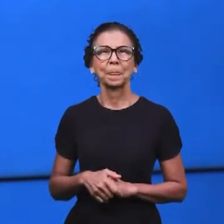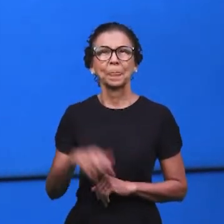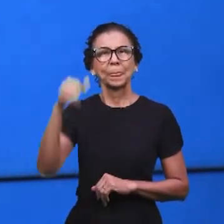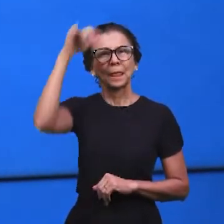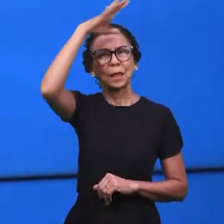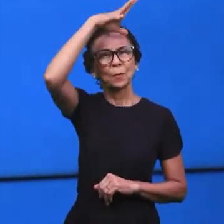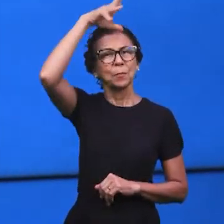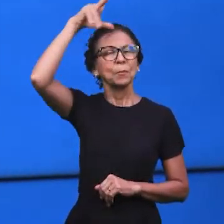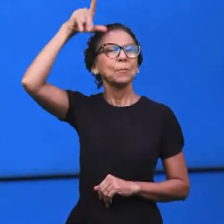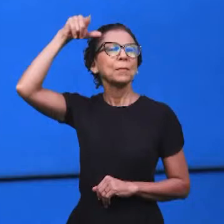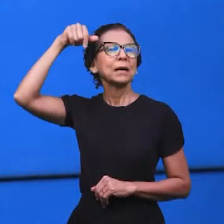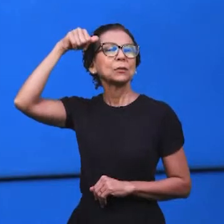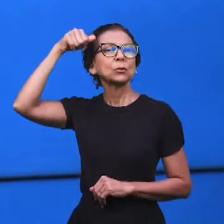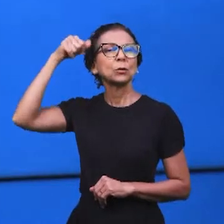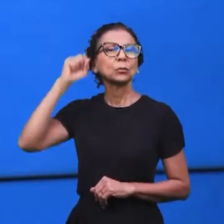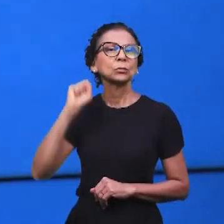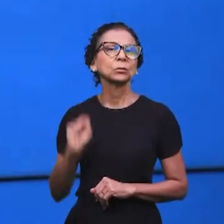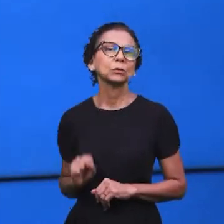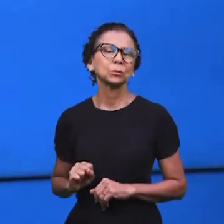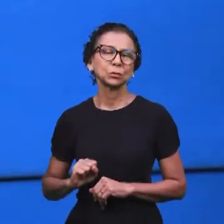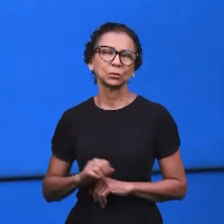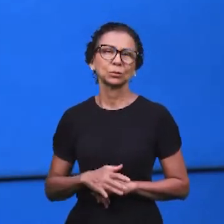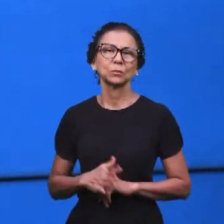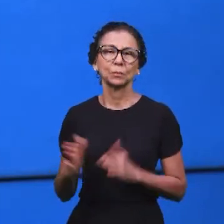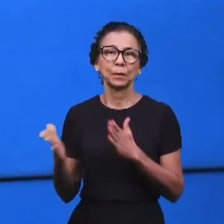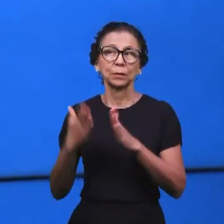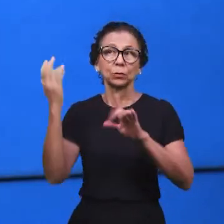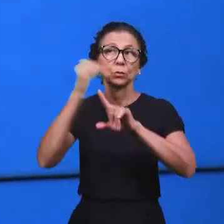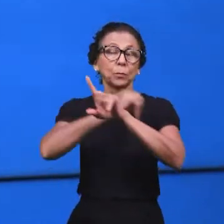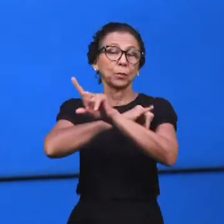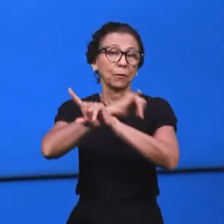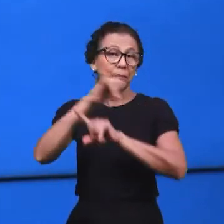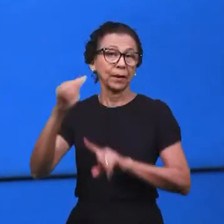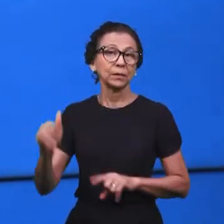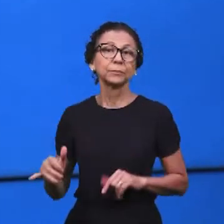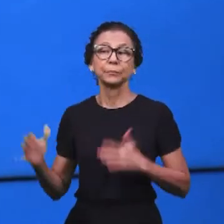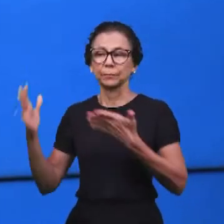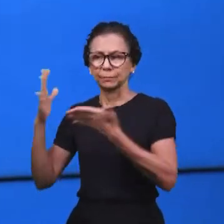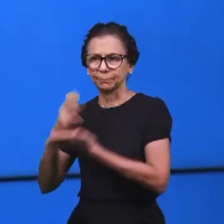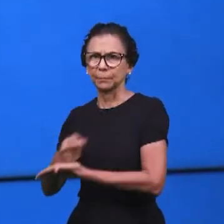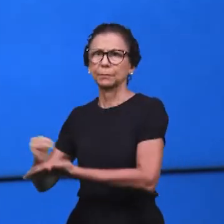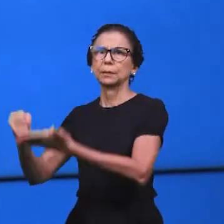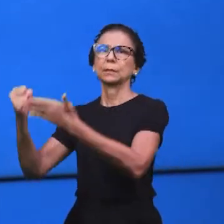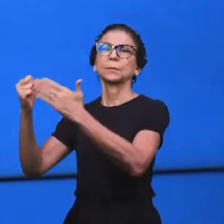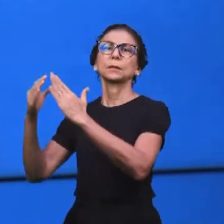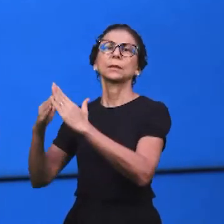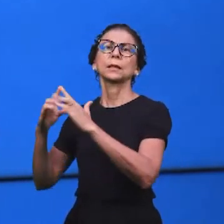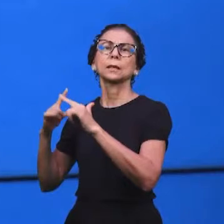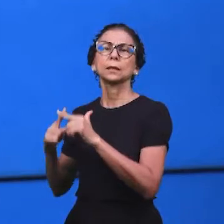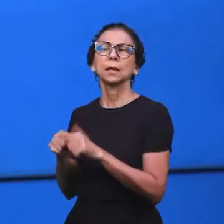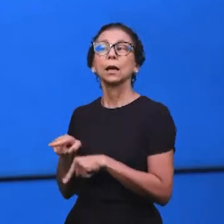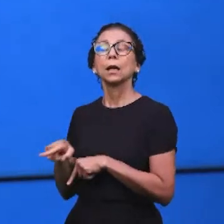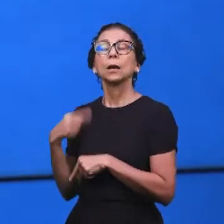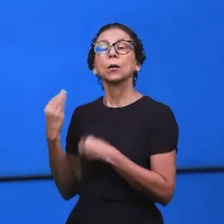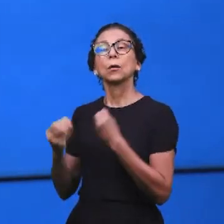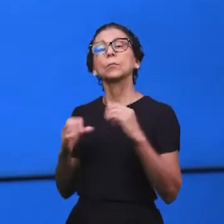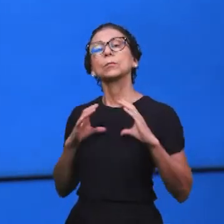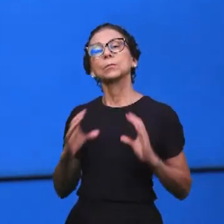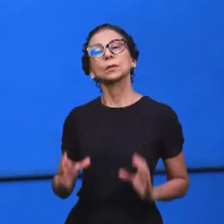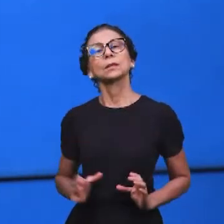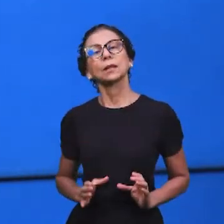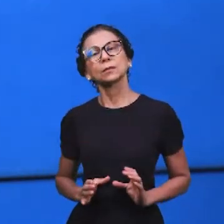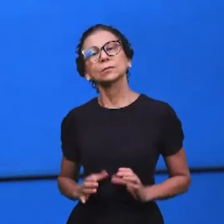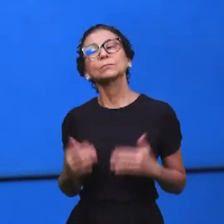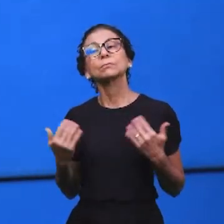dos intermediários, né? O momento profético que nós estamos prestes a viver é do arrebatamento. E como a igreja fiel deve